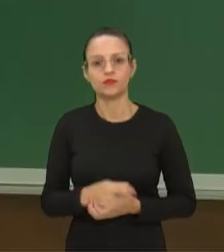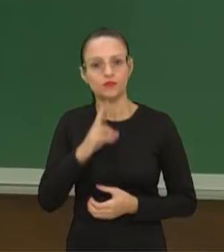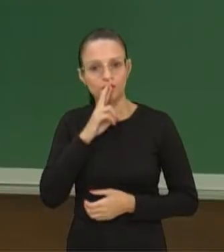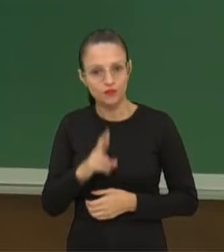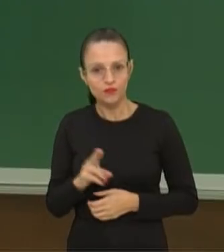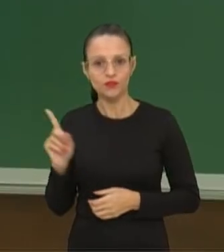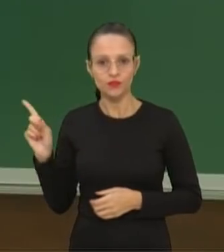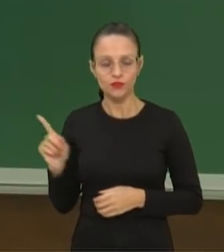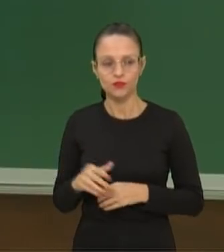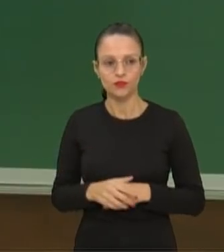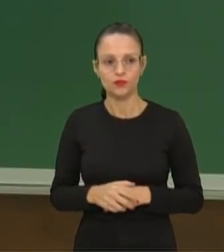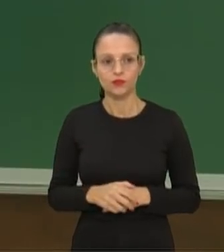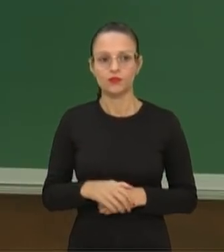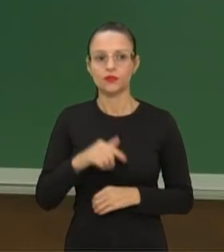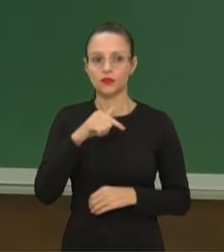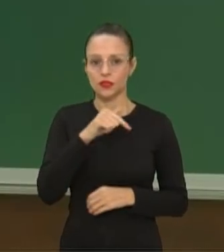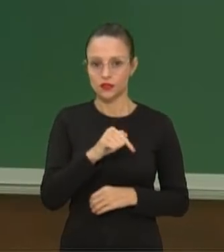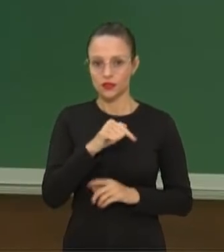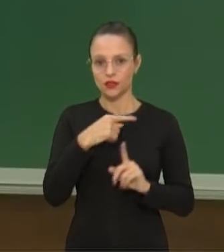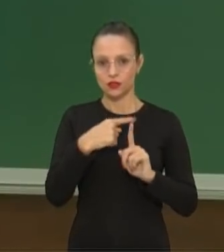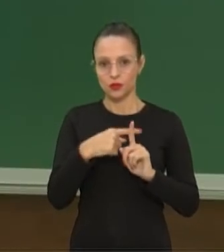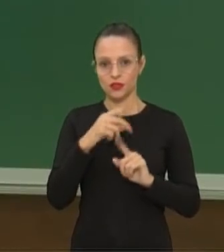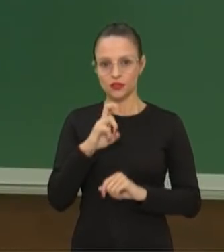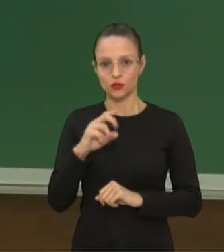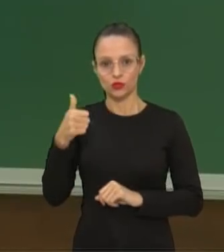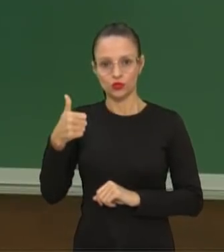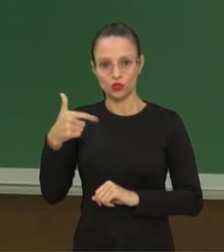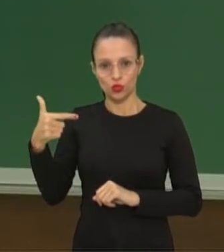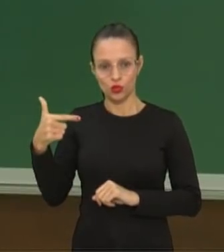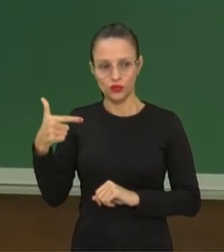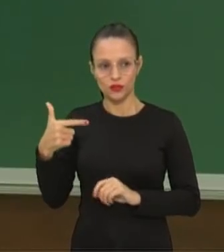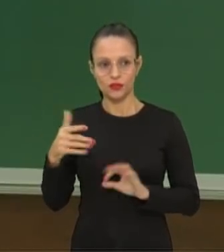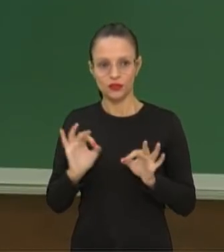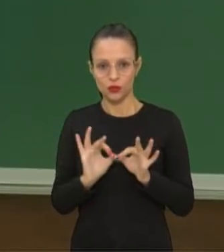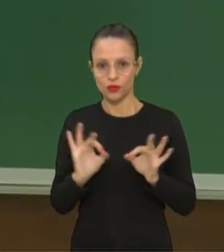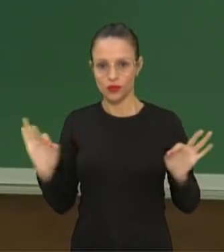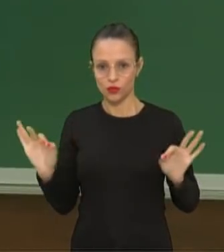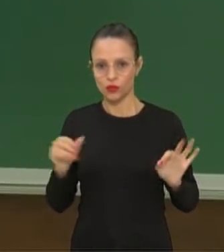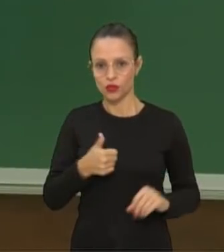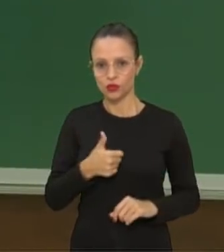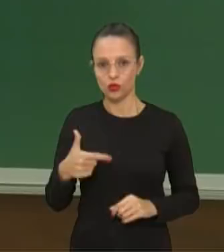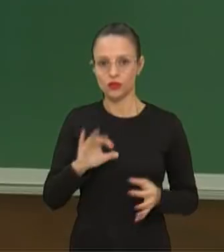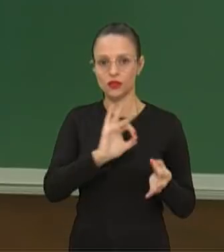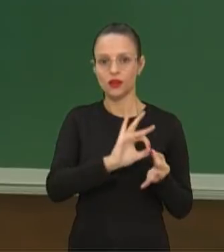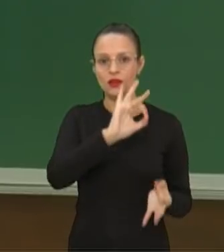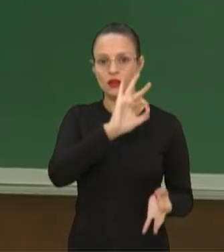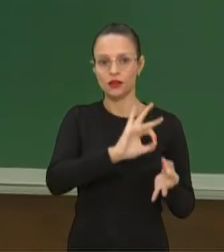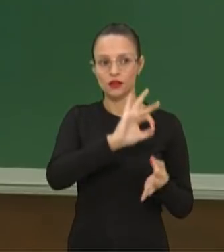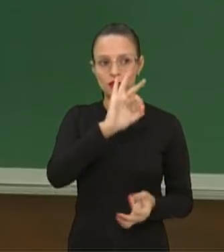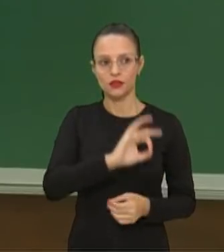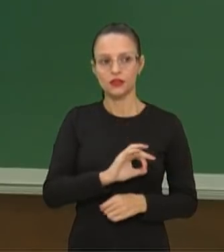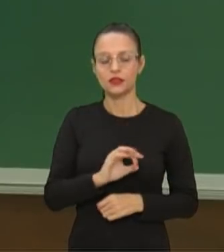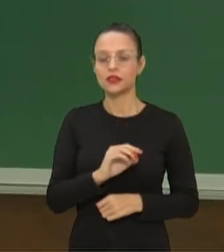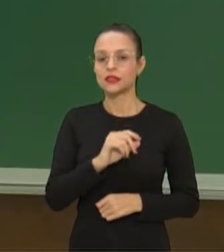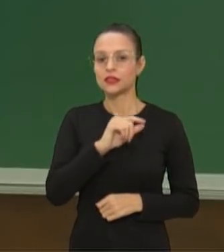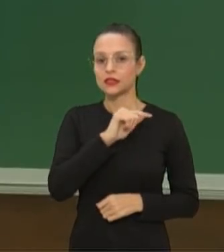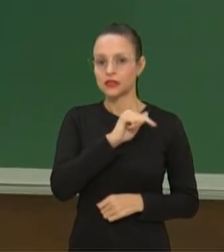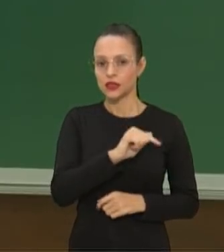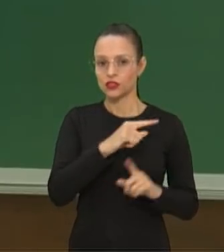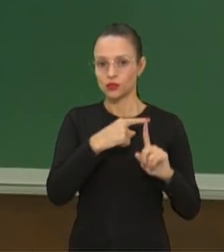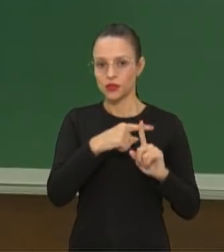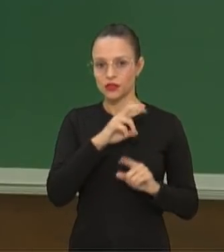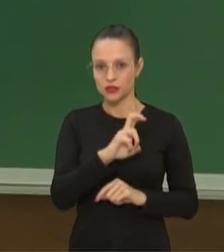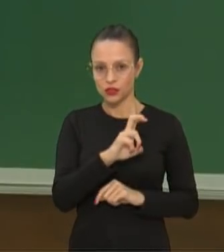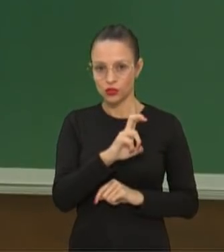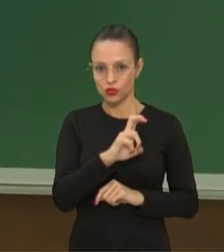isso. 7 mais 5 é 12, então a largura é 12. E o comprimento aqui, 7 mais 5, 12. 12 por